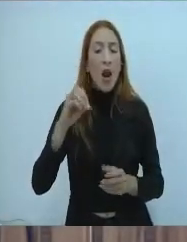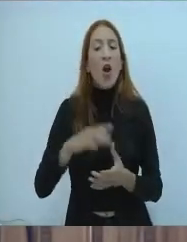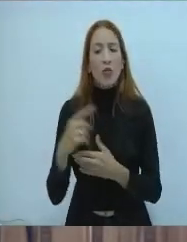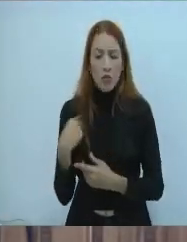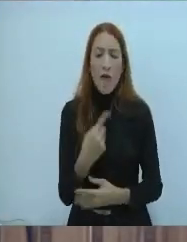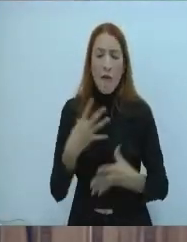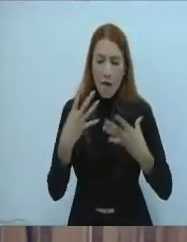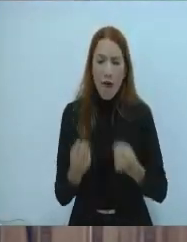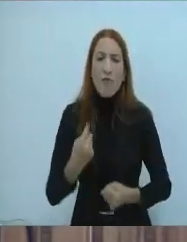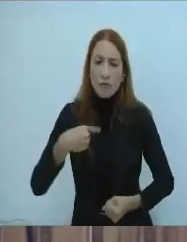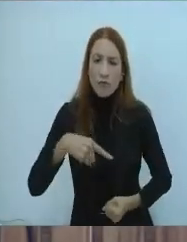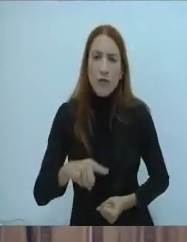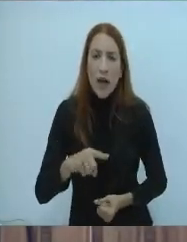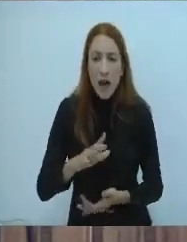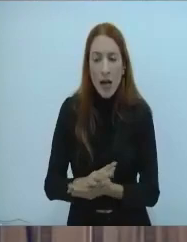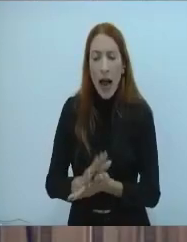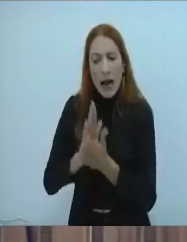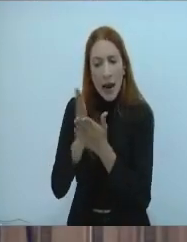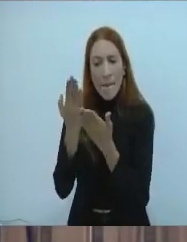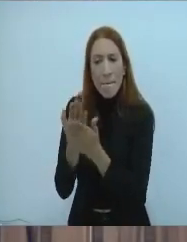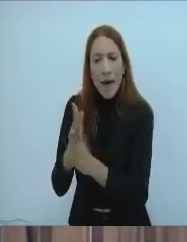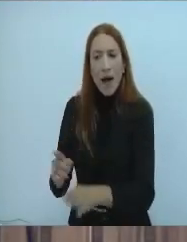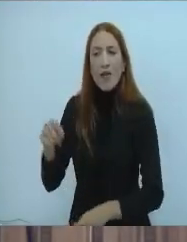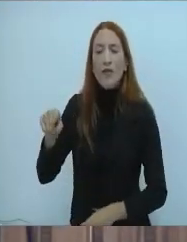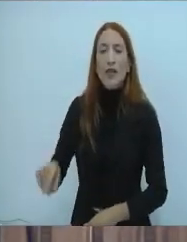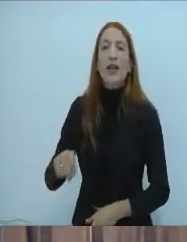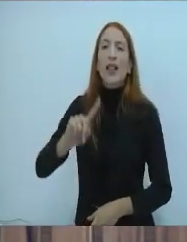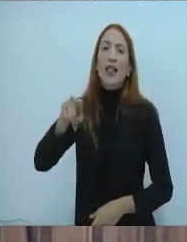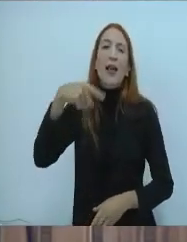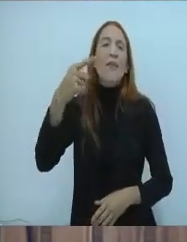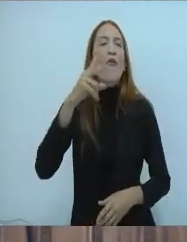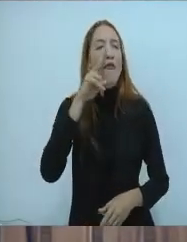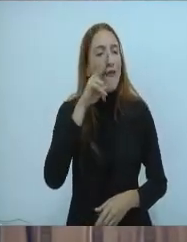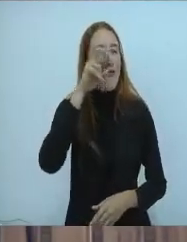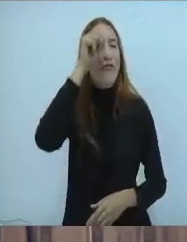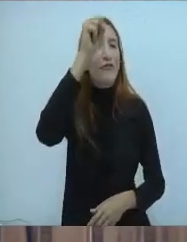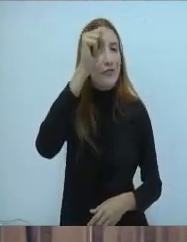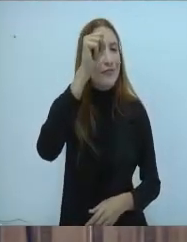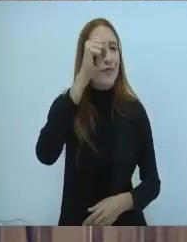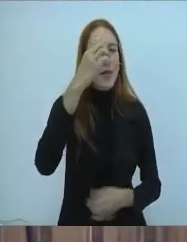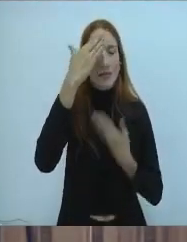enfrentar vocês combater e não passar disso tudo nós vamos vencer meu muito obrigado